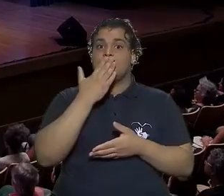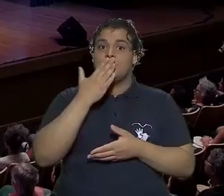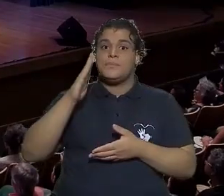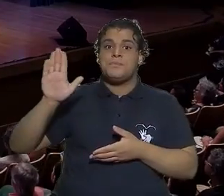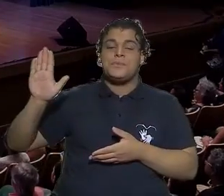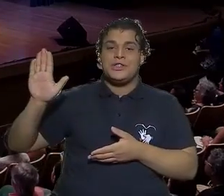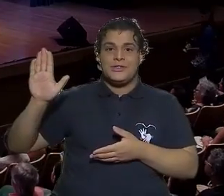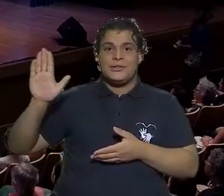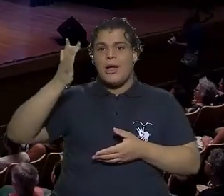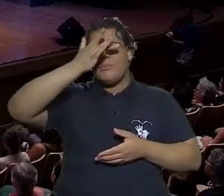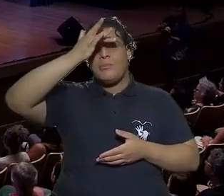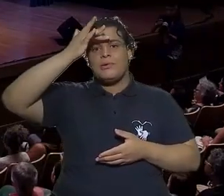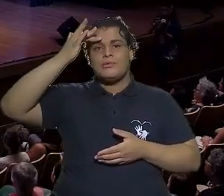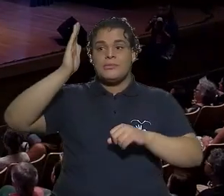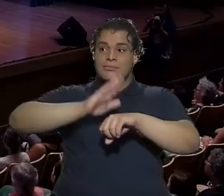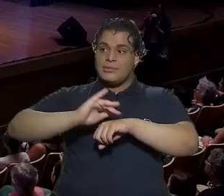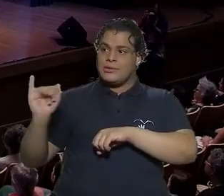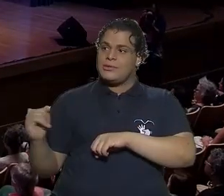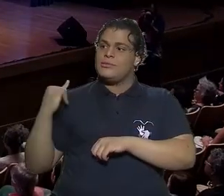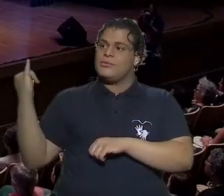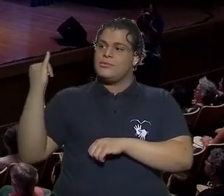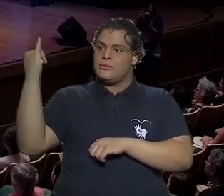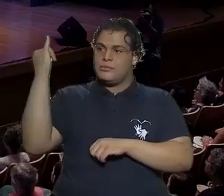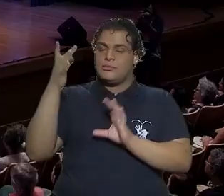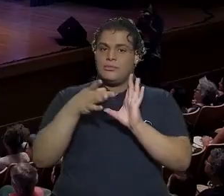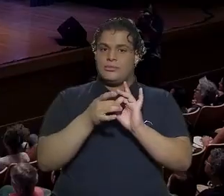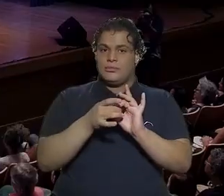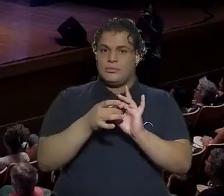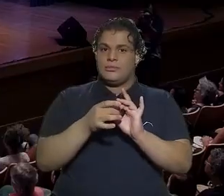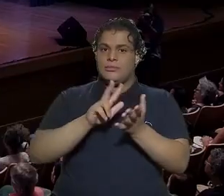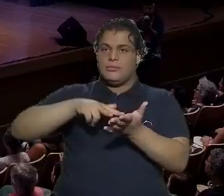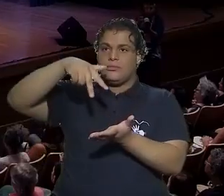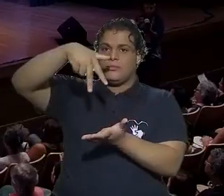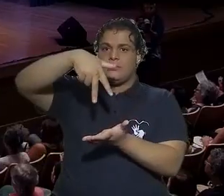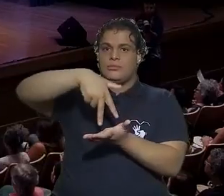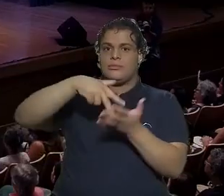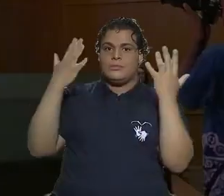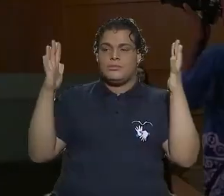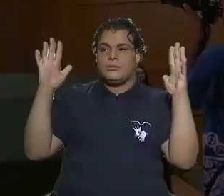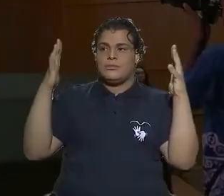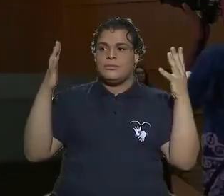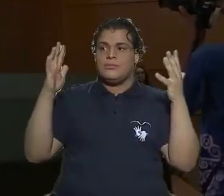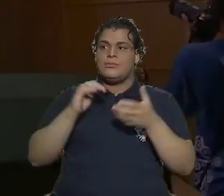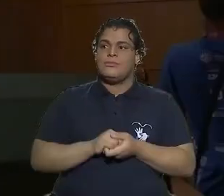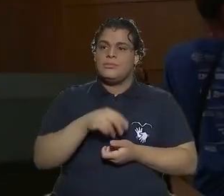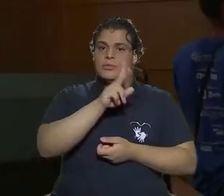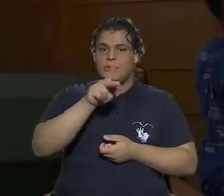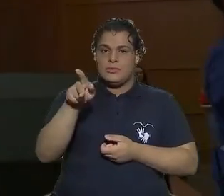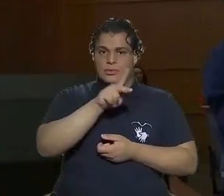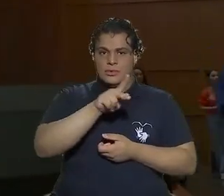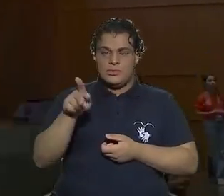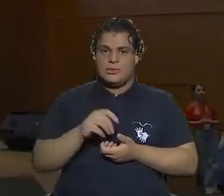pedir para que as pessoas mais importantes desse contexto do Prêmio de Redação se levantem para receber nossas palmas, que são os professores